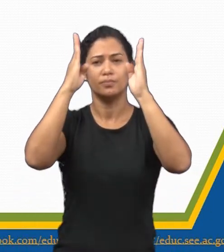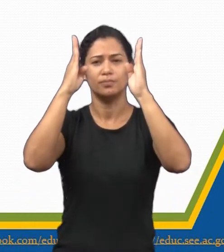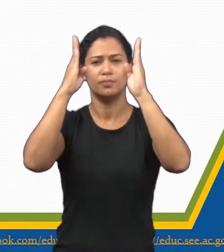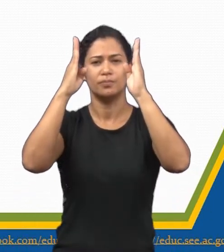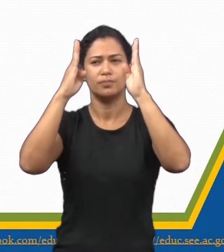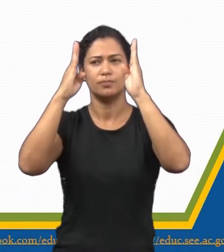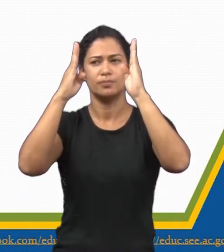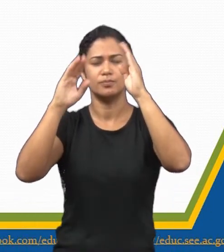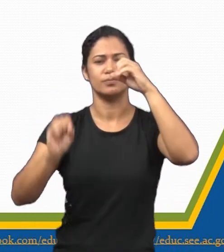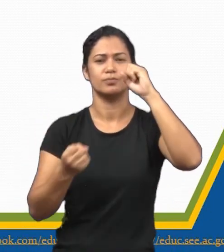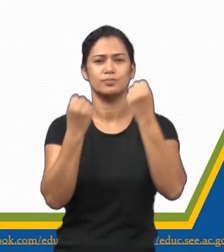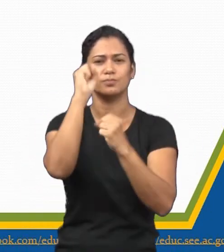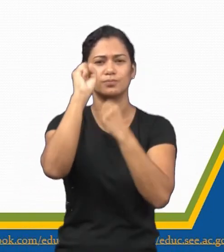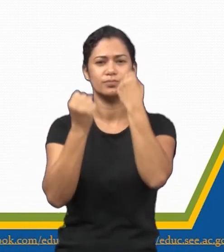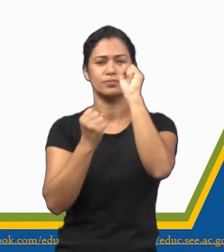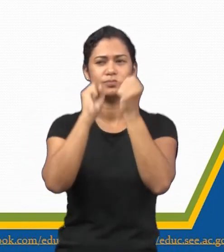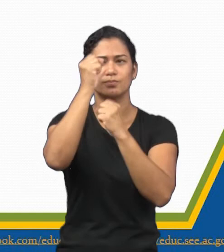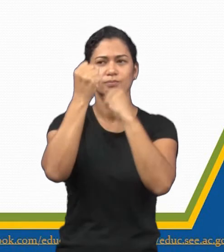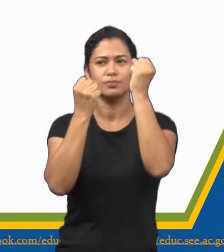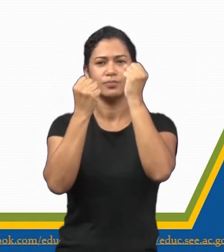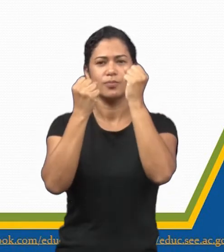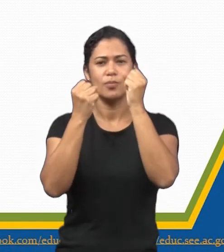prédios, indústrias,